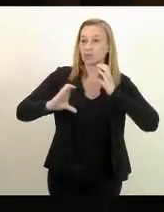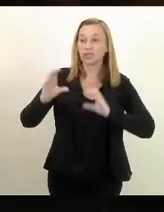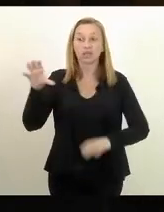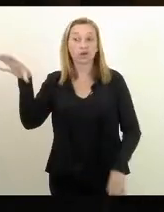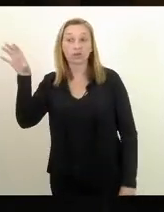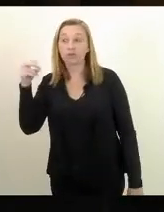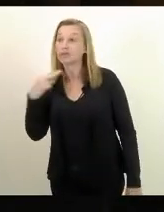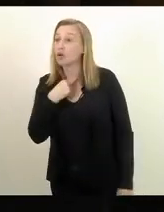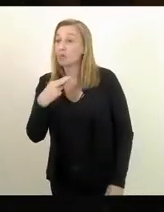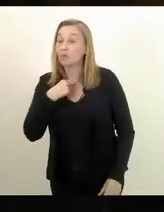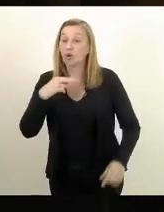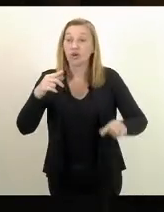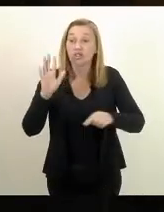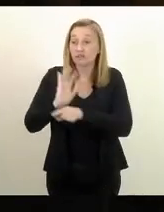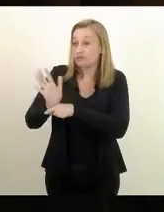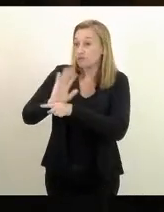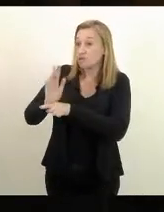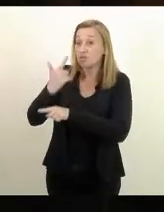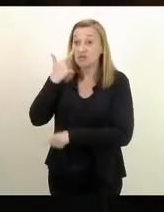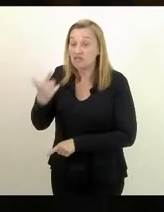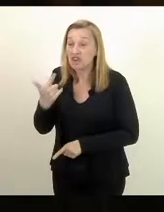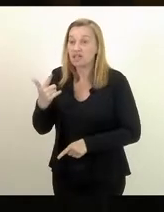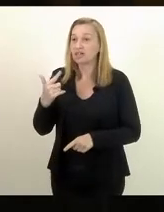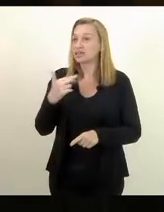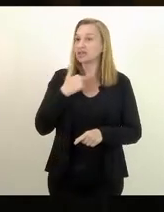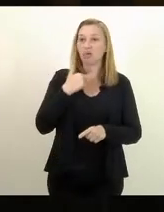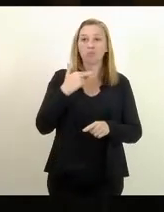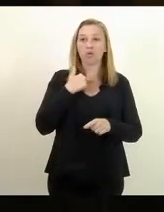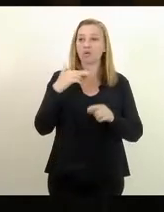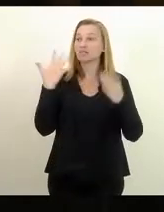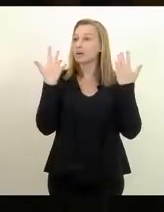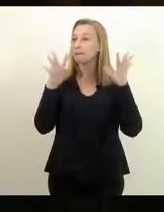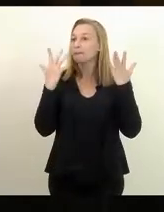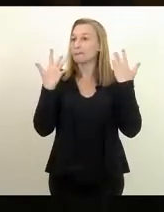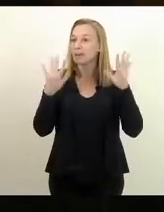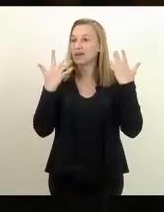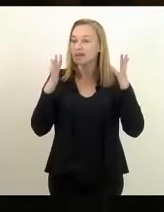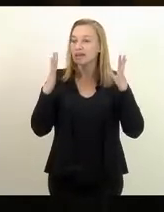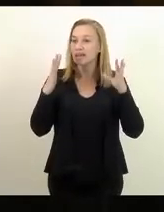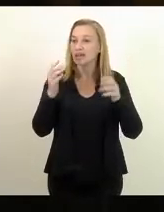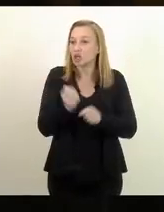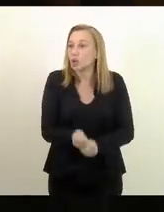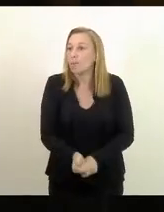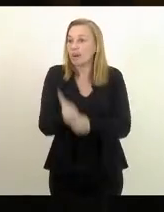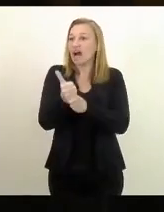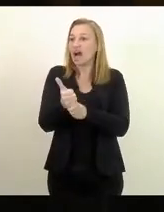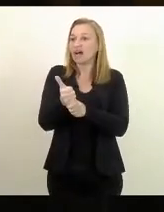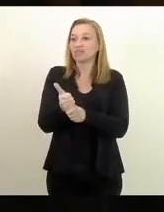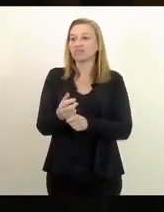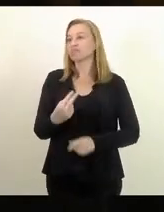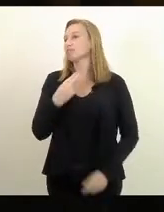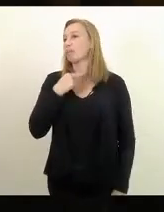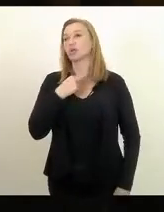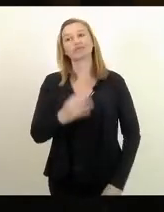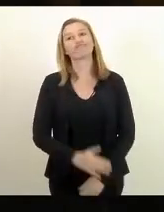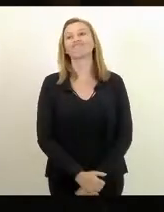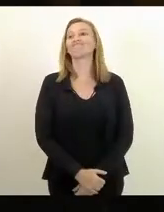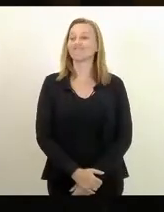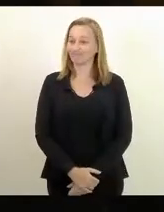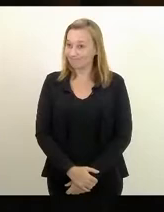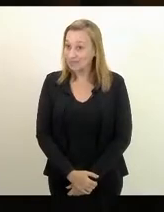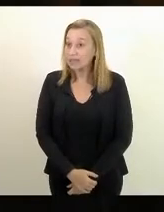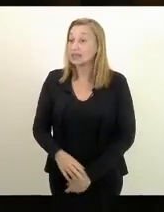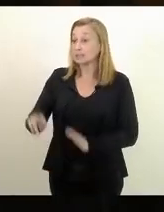filmes e não podem comemorar a chegada do ano novo esse é o regime do